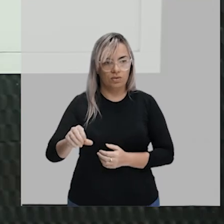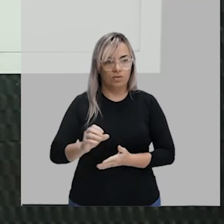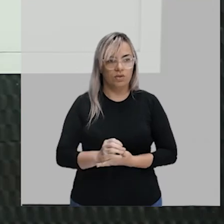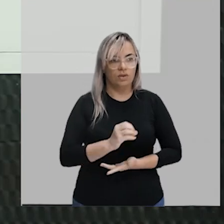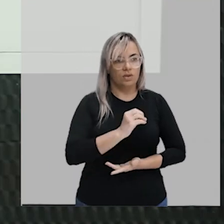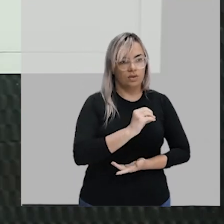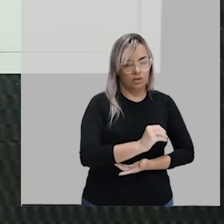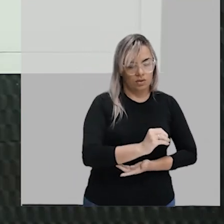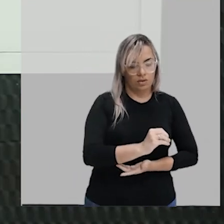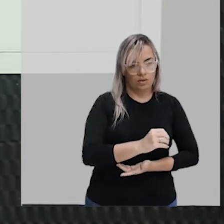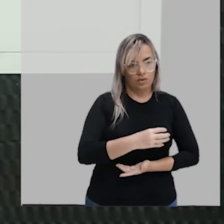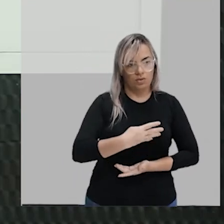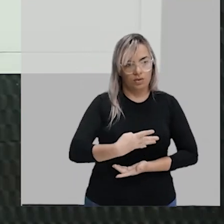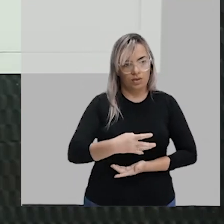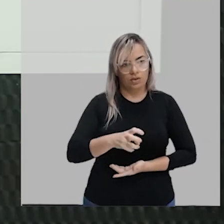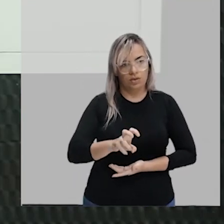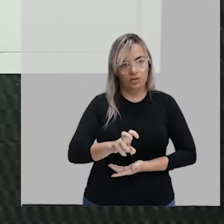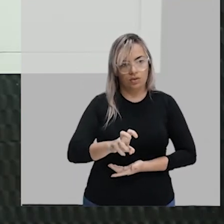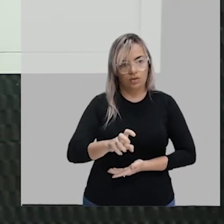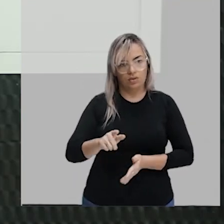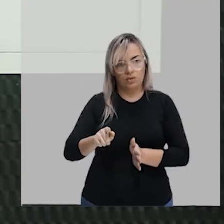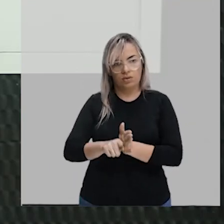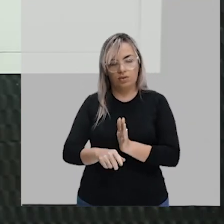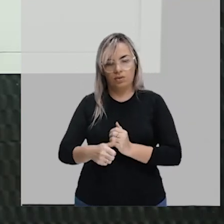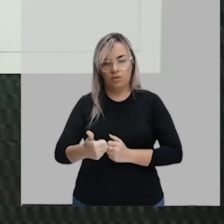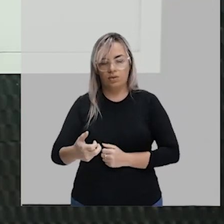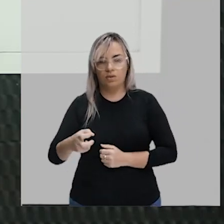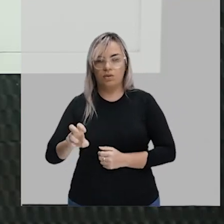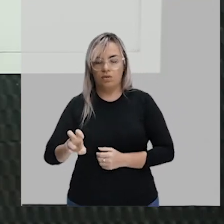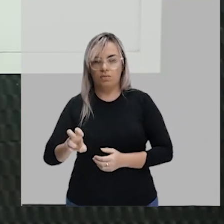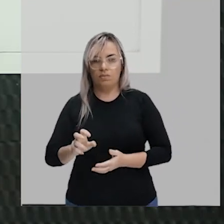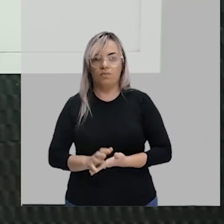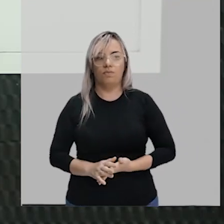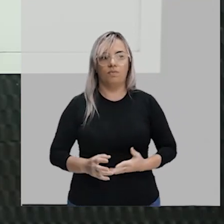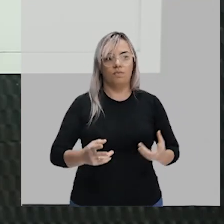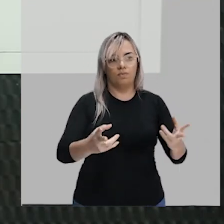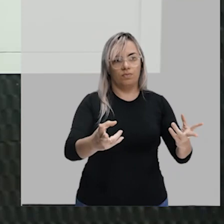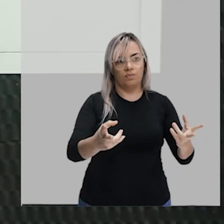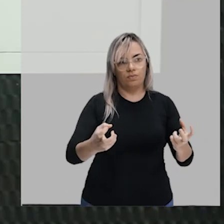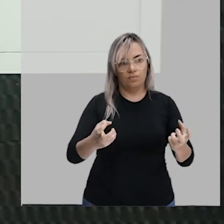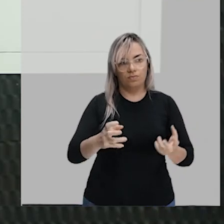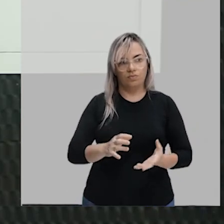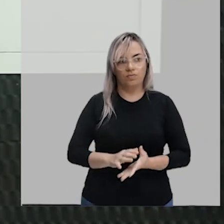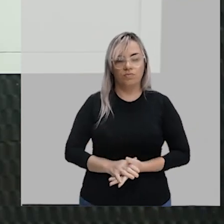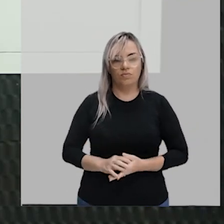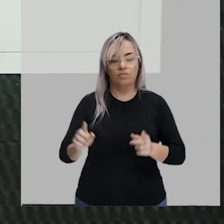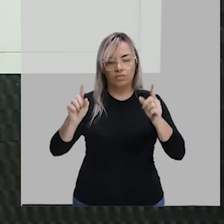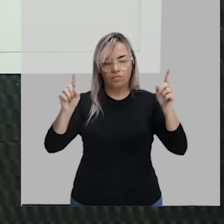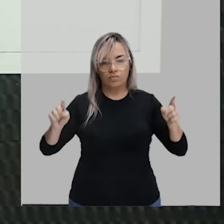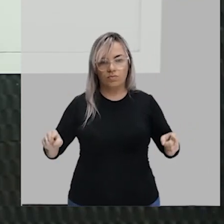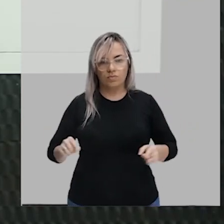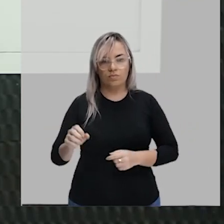45 e menos 15. Certo? Então, perceba que